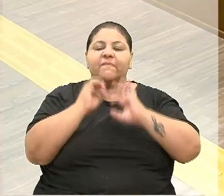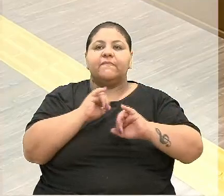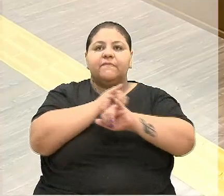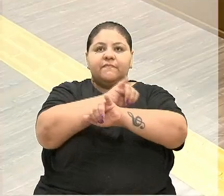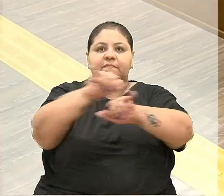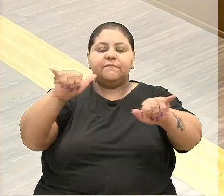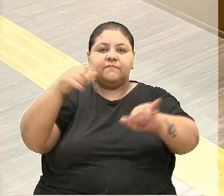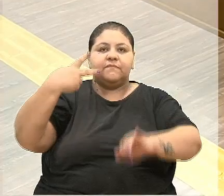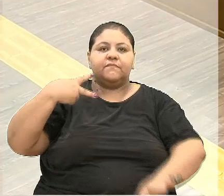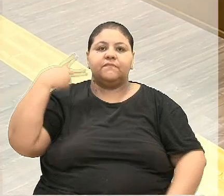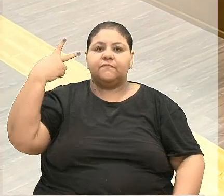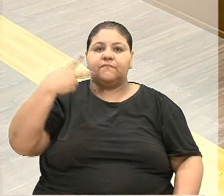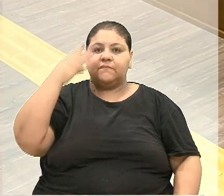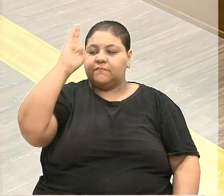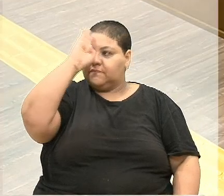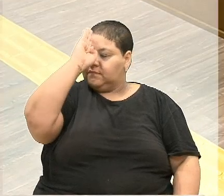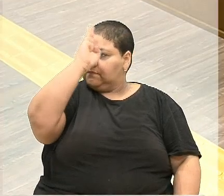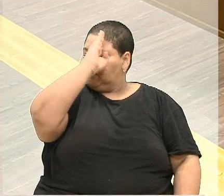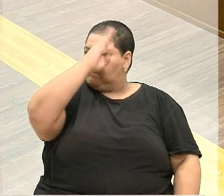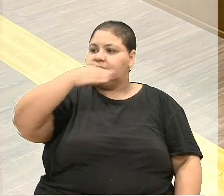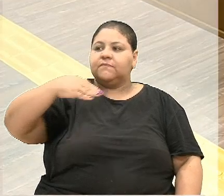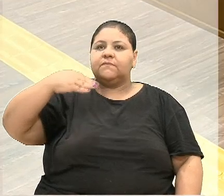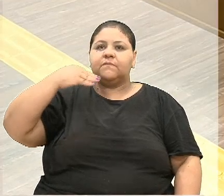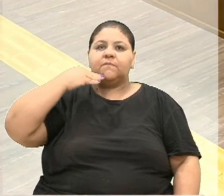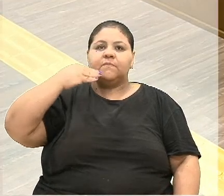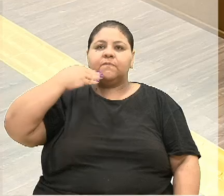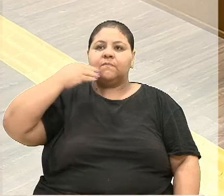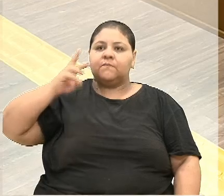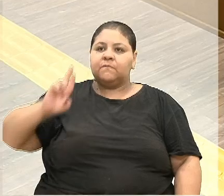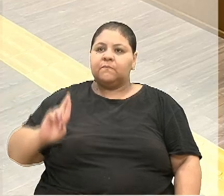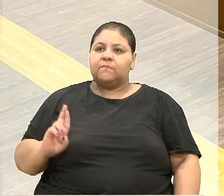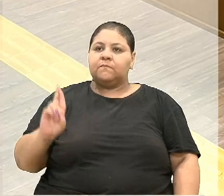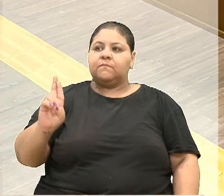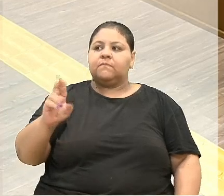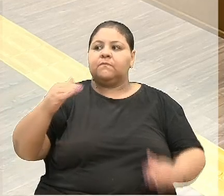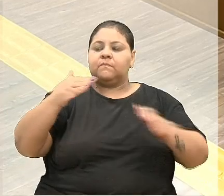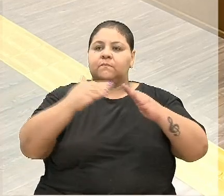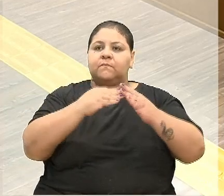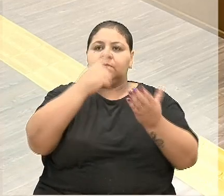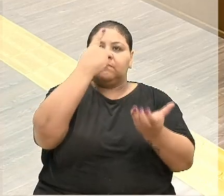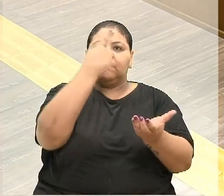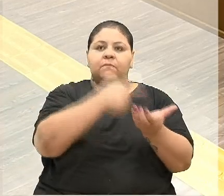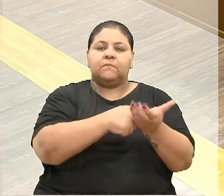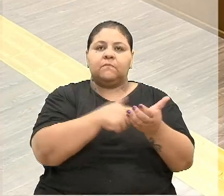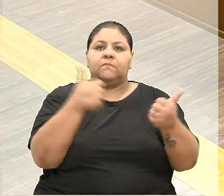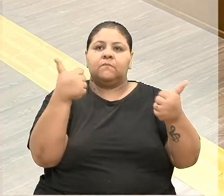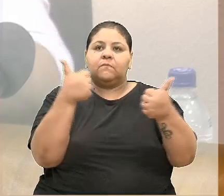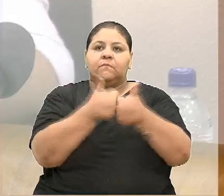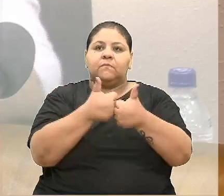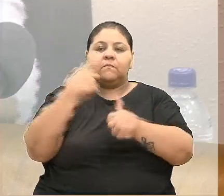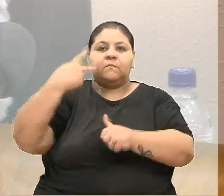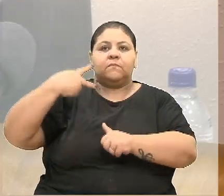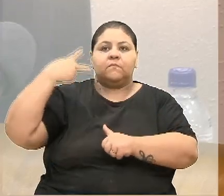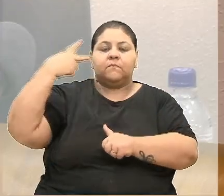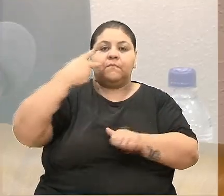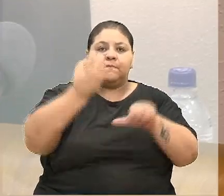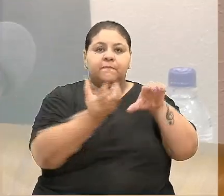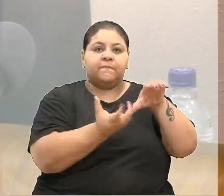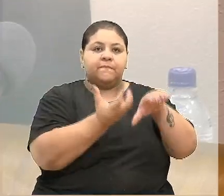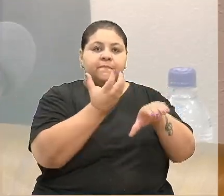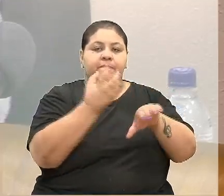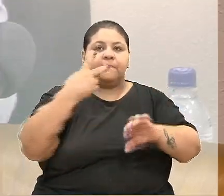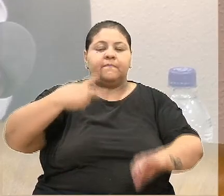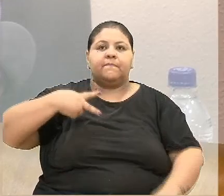Informo que os vereadores Adriano Bressan e Bortola estão em representação dessa casa em agenda junto a parlamentares gaúchos em Brasília. O